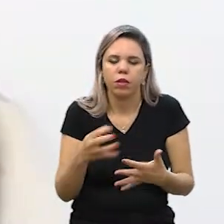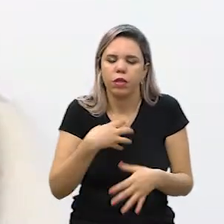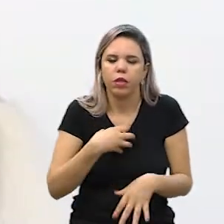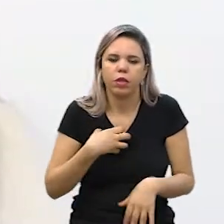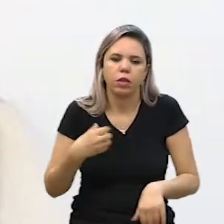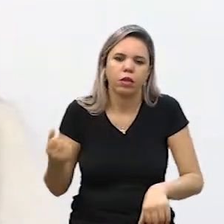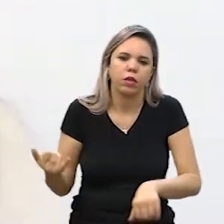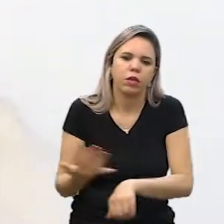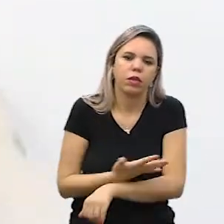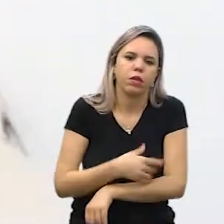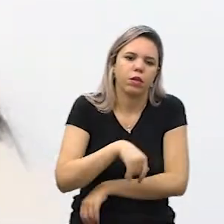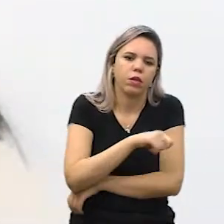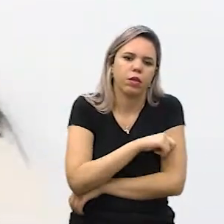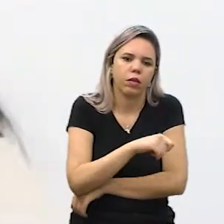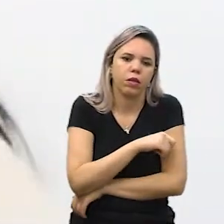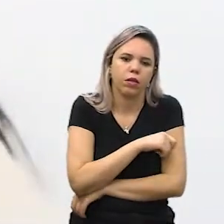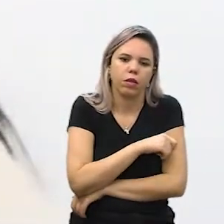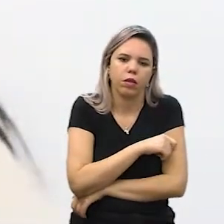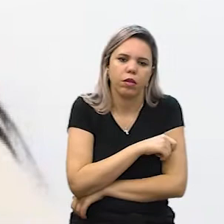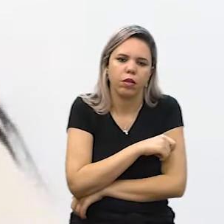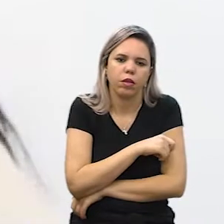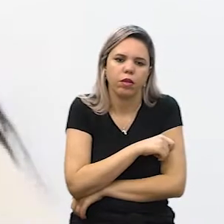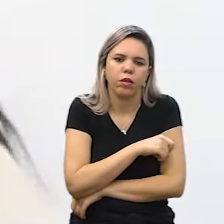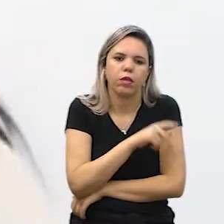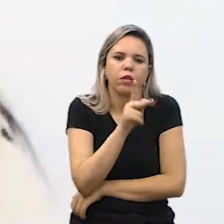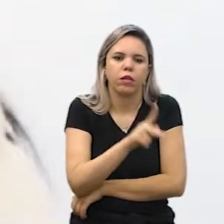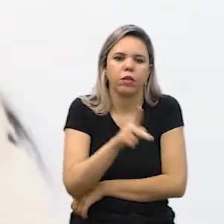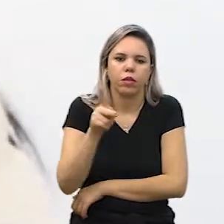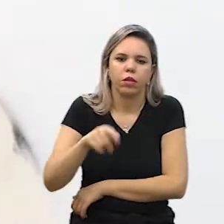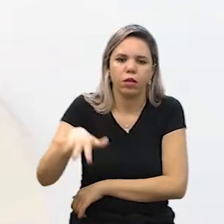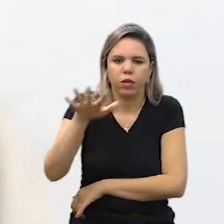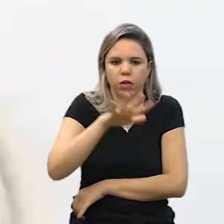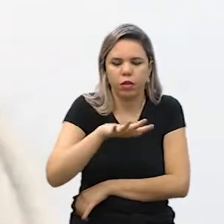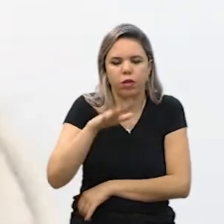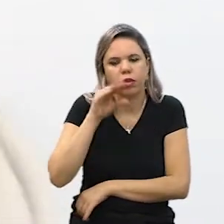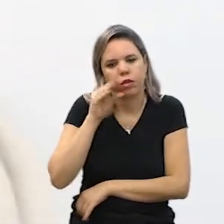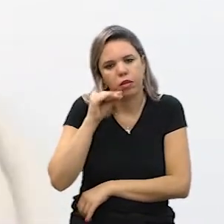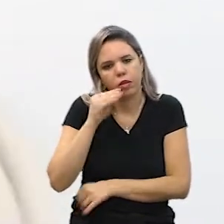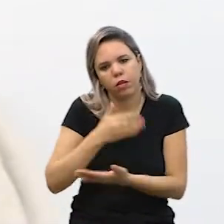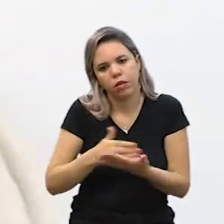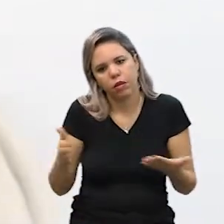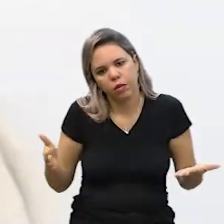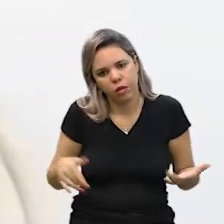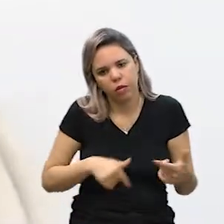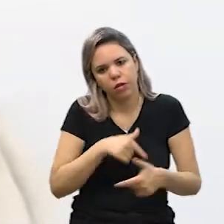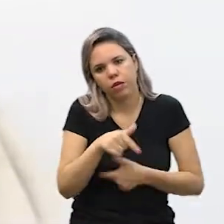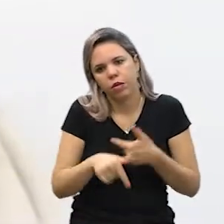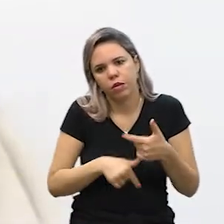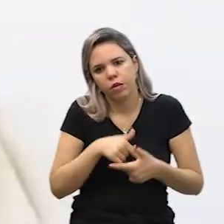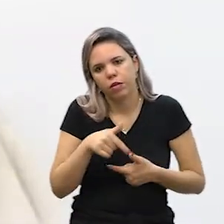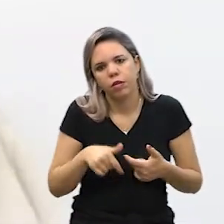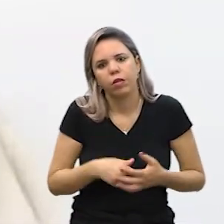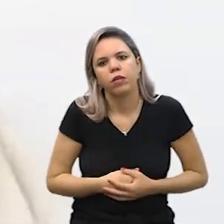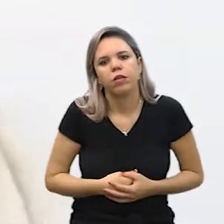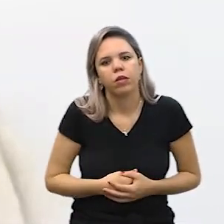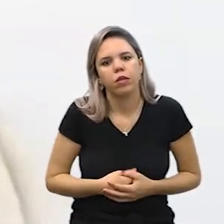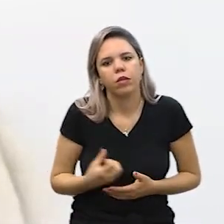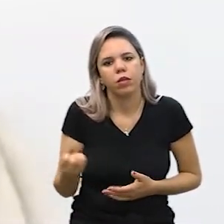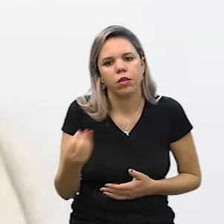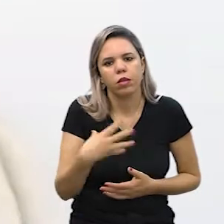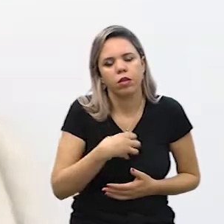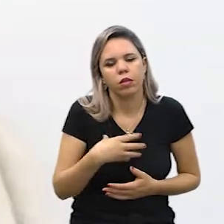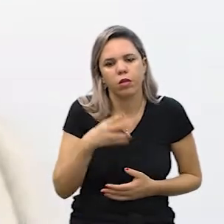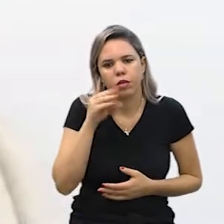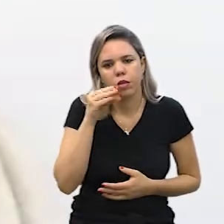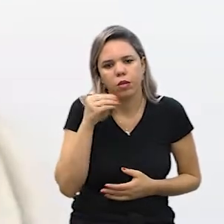socioemocionais, tanto dos alunos quanto do corpo docente, que está iniciando aí um trabalho de um novo